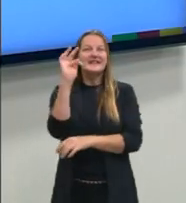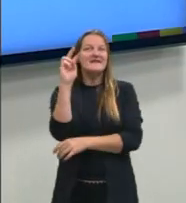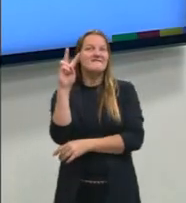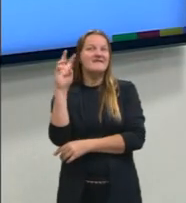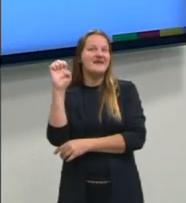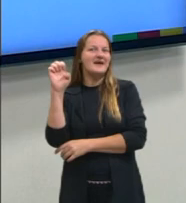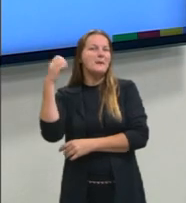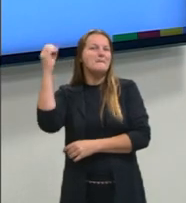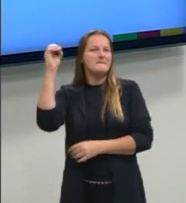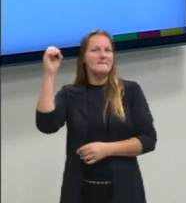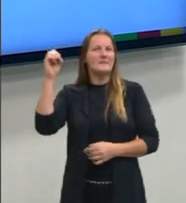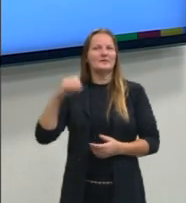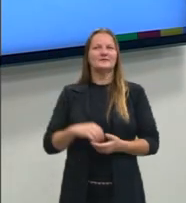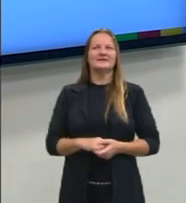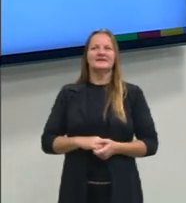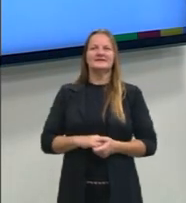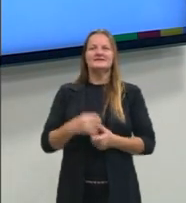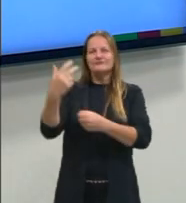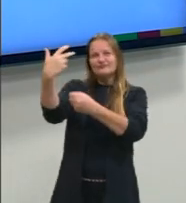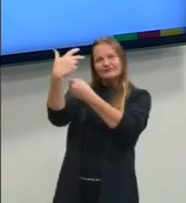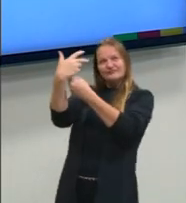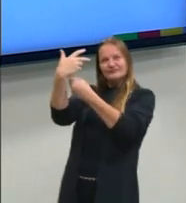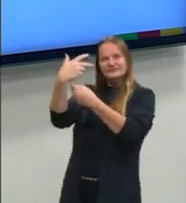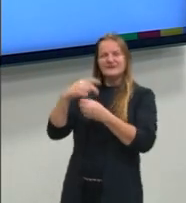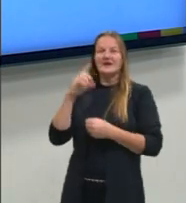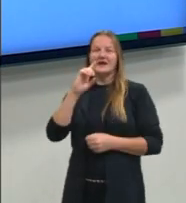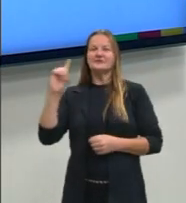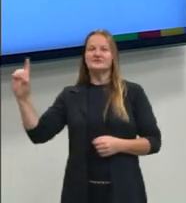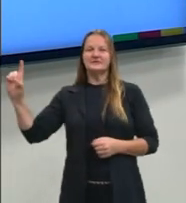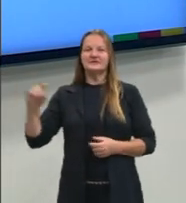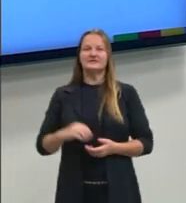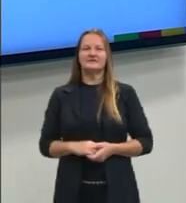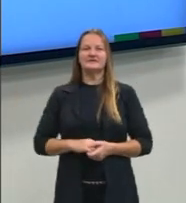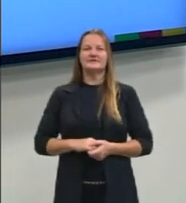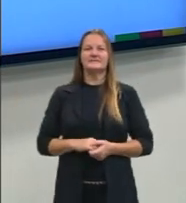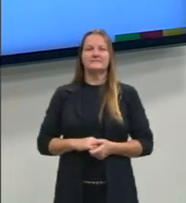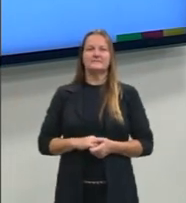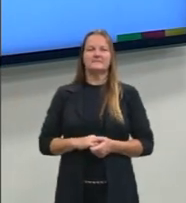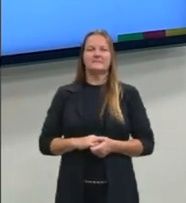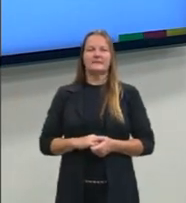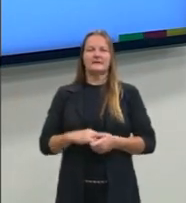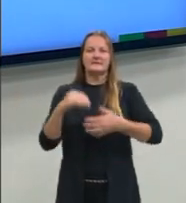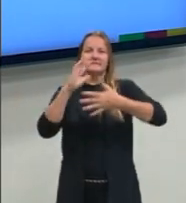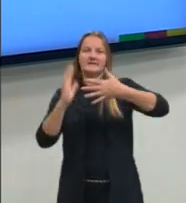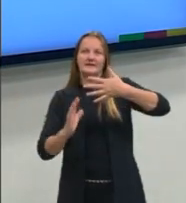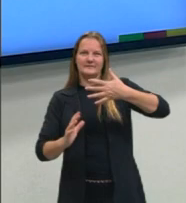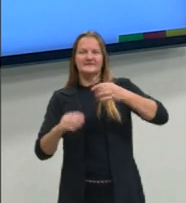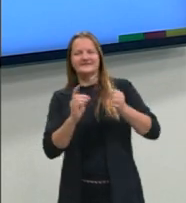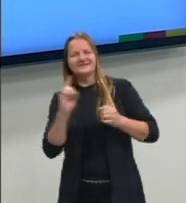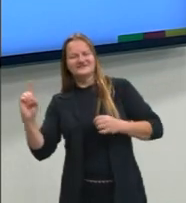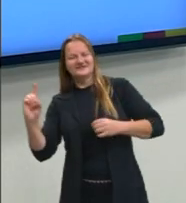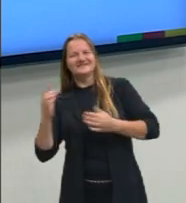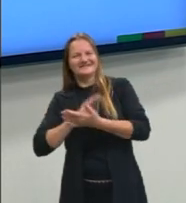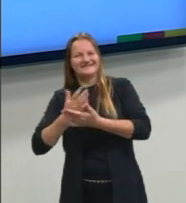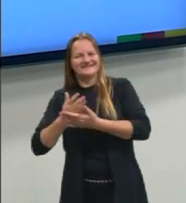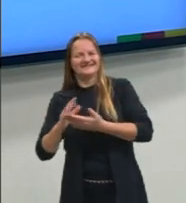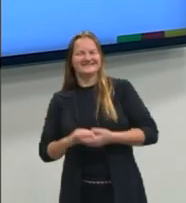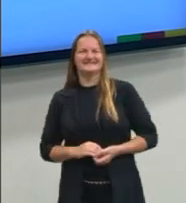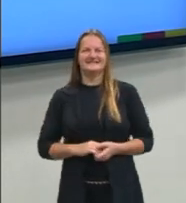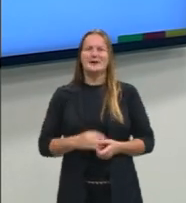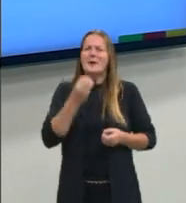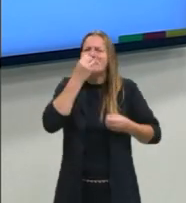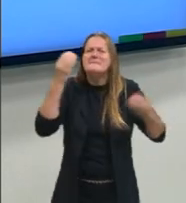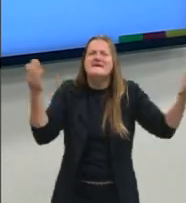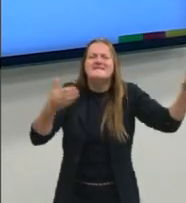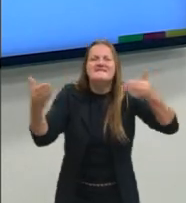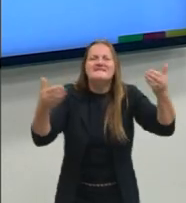TV em Porto Alegre com câmeras na minha frente e a minha direita estão as meninas das libras Então vamos lá Olá